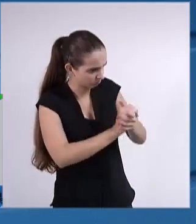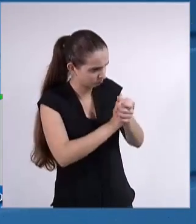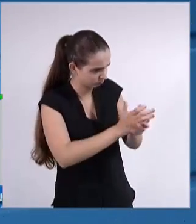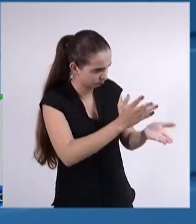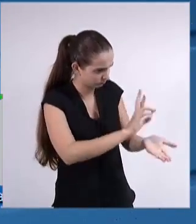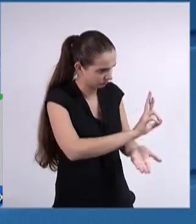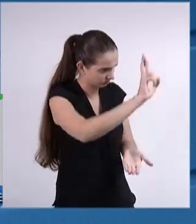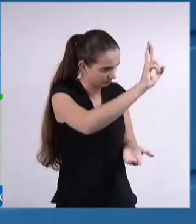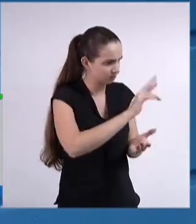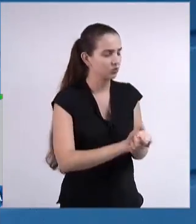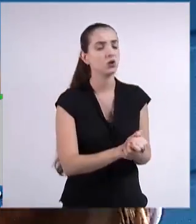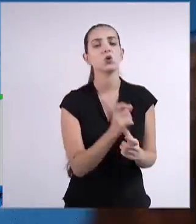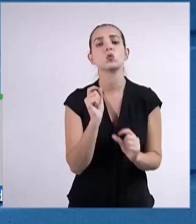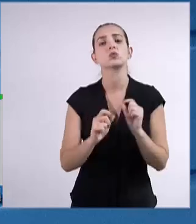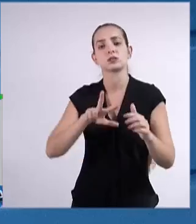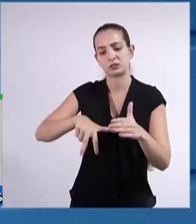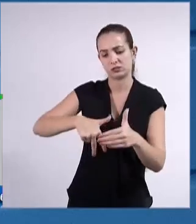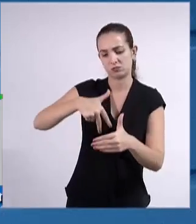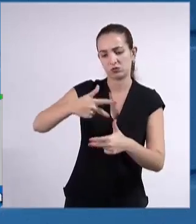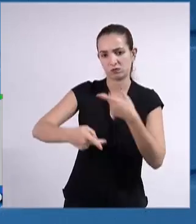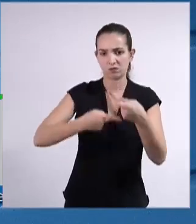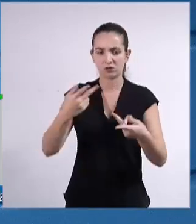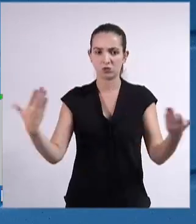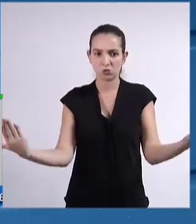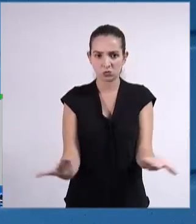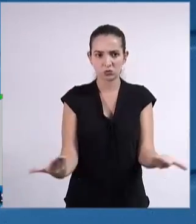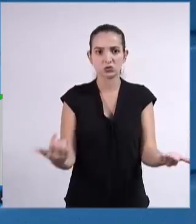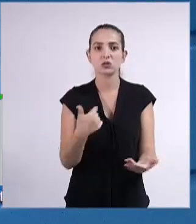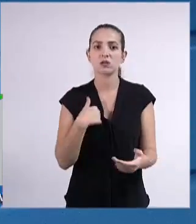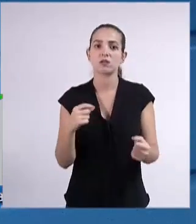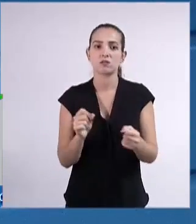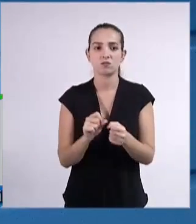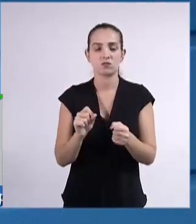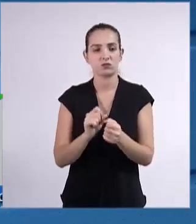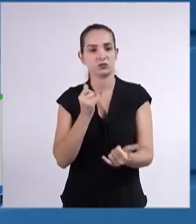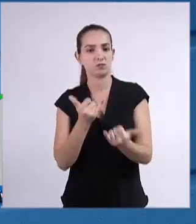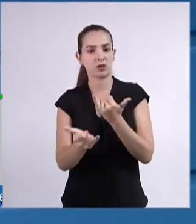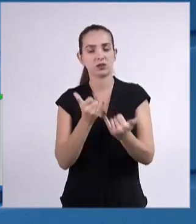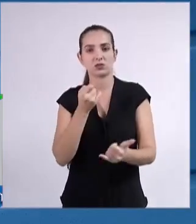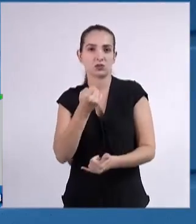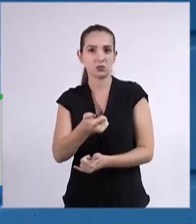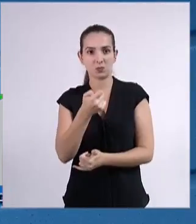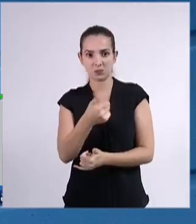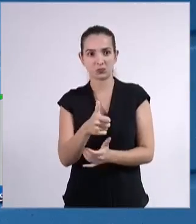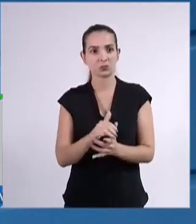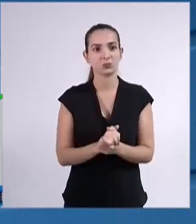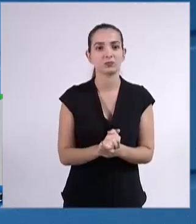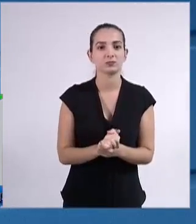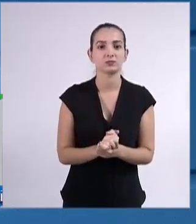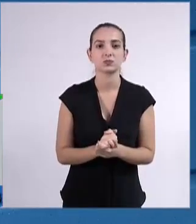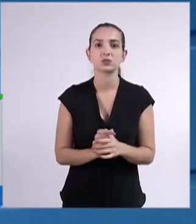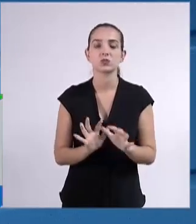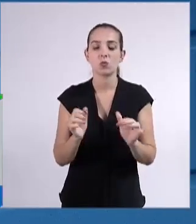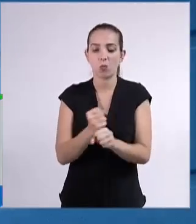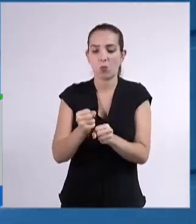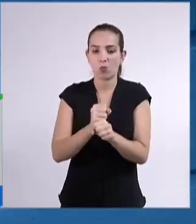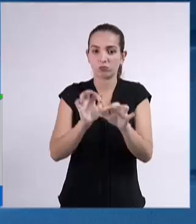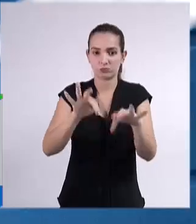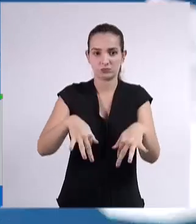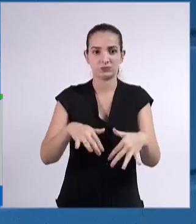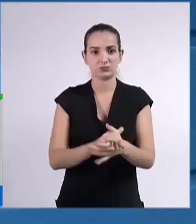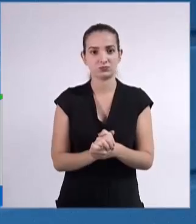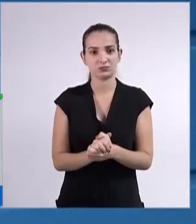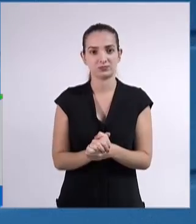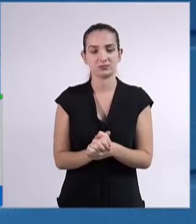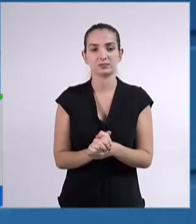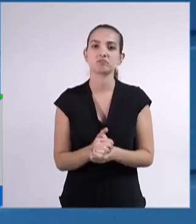Excelência está fazendo na tribuna no dia de hoje, eu fiz parecendo um pouco com a fala de Vossa Excelência no final desse ano.